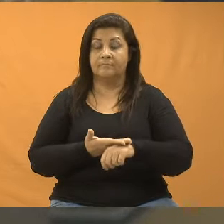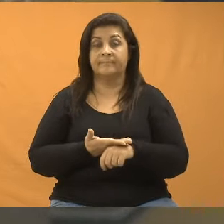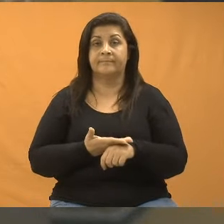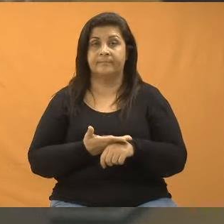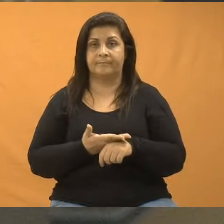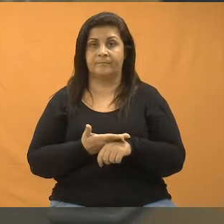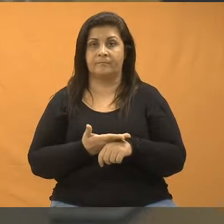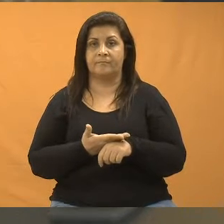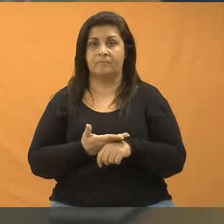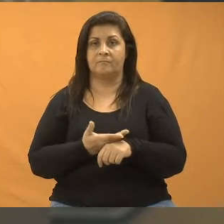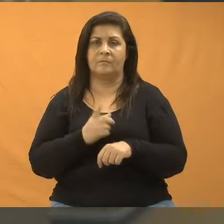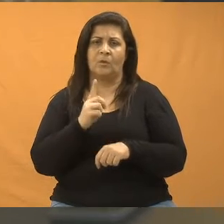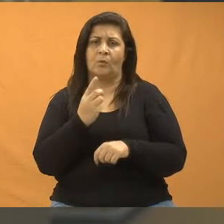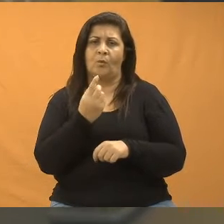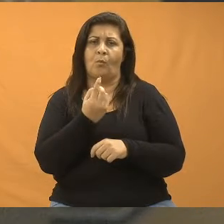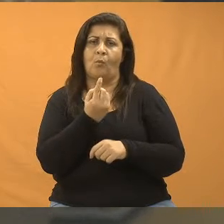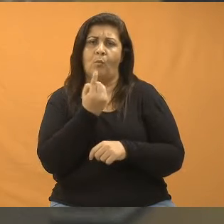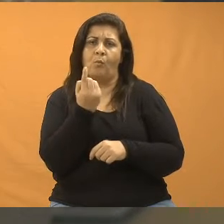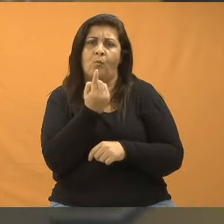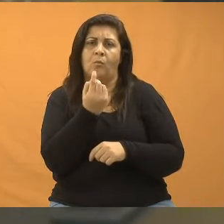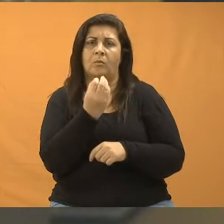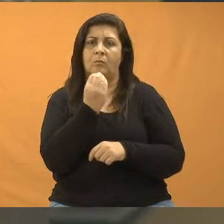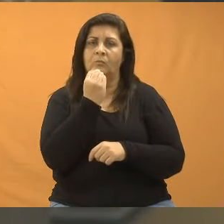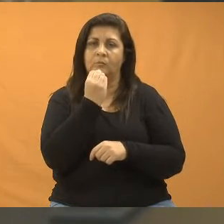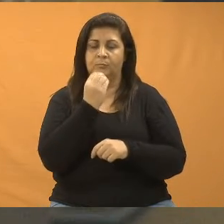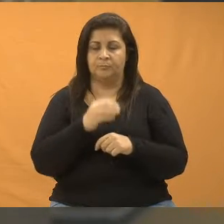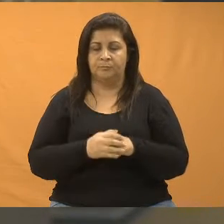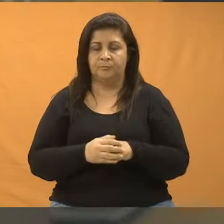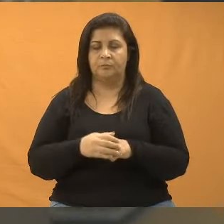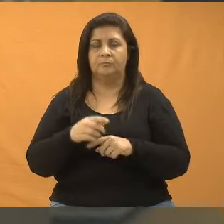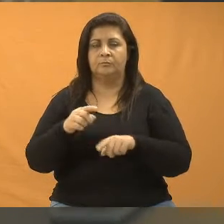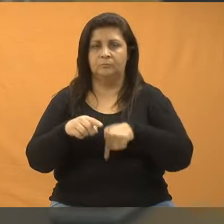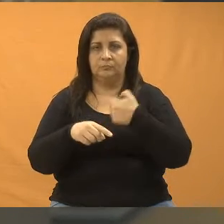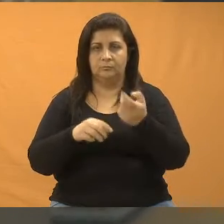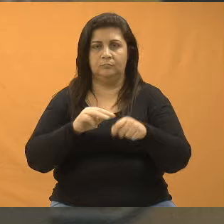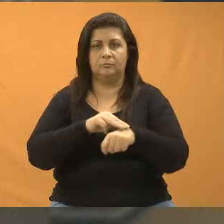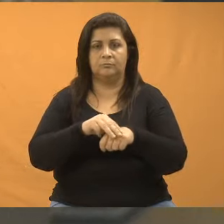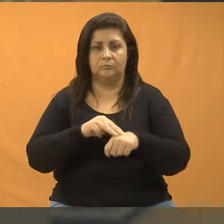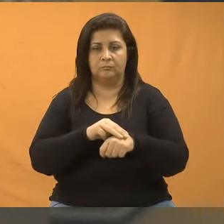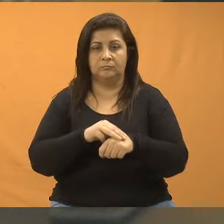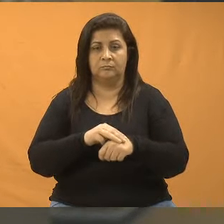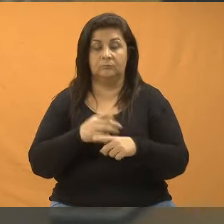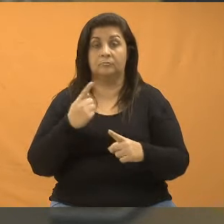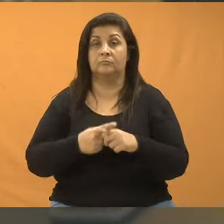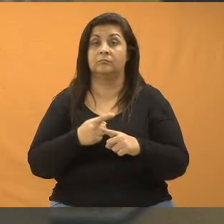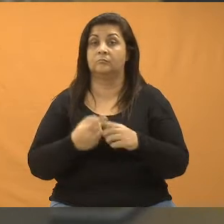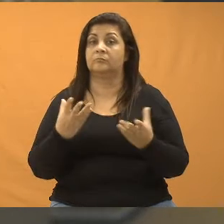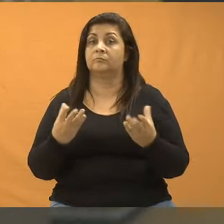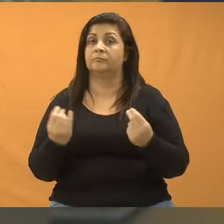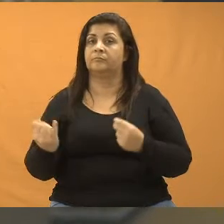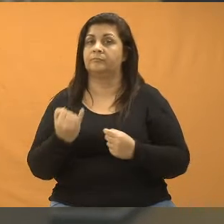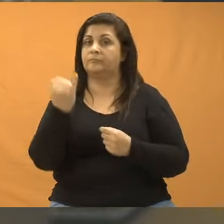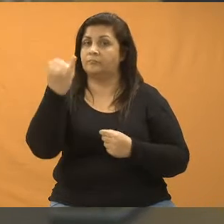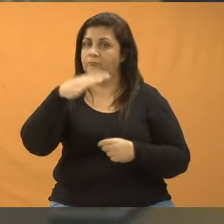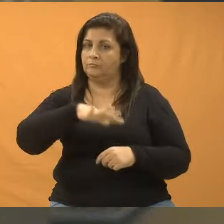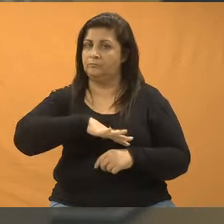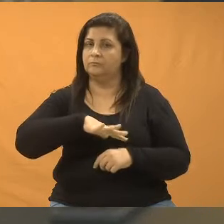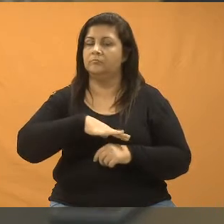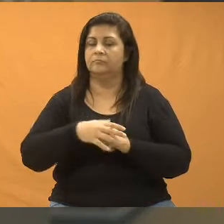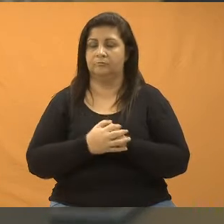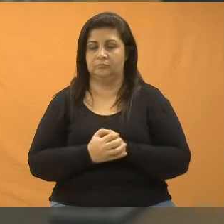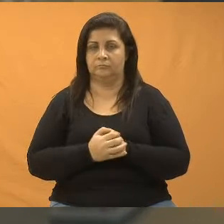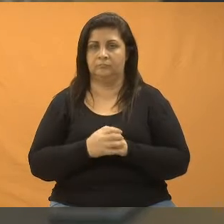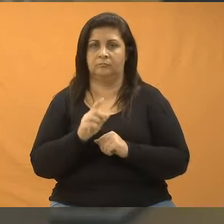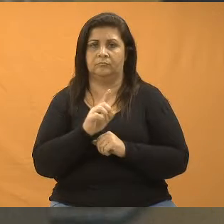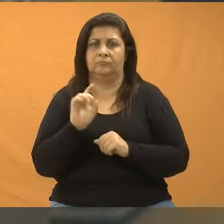não será a única oportunidade para que a gente possa discutir um assunto muito relevante para a cidade, né? Não é